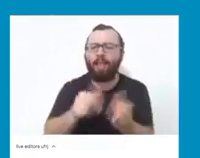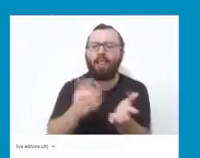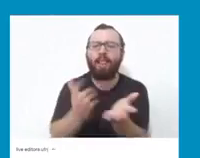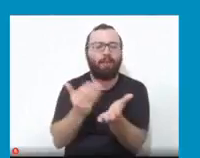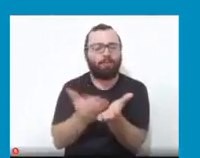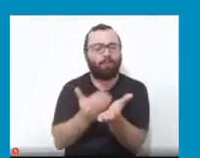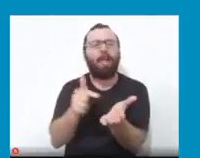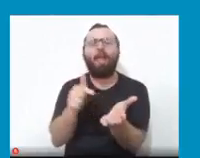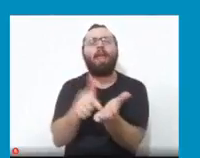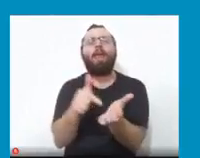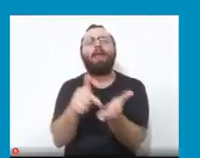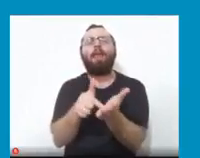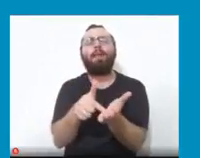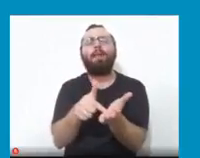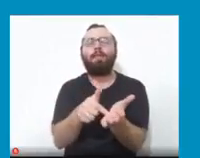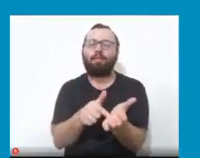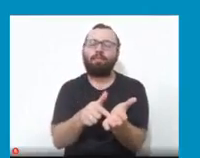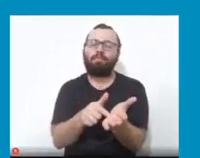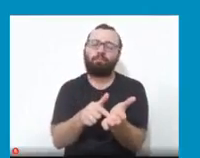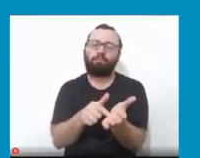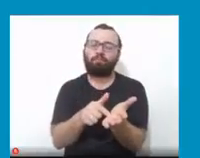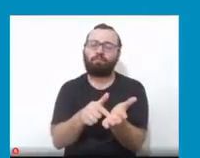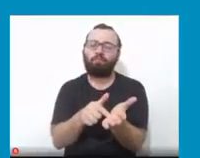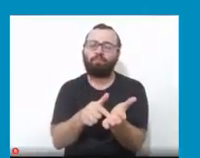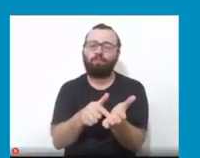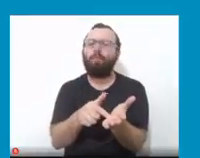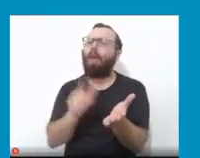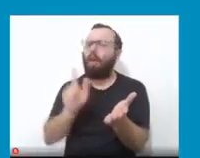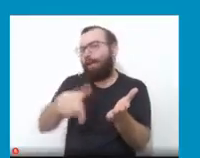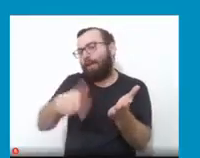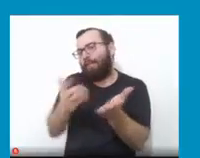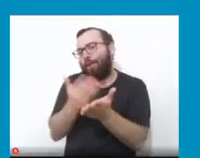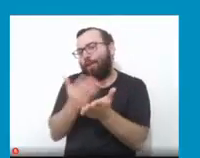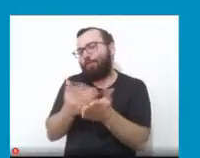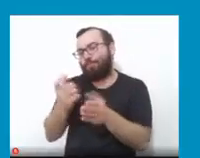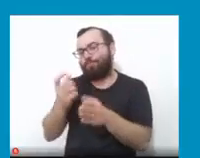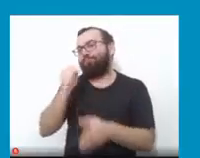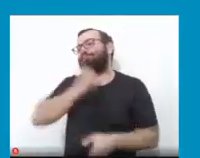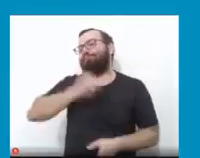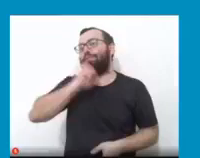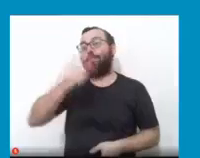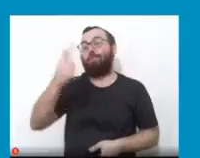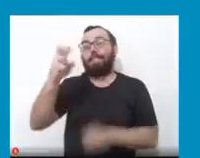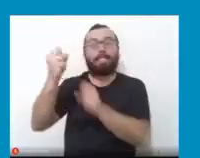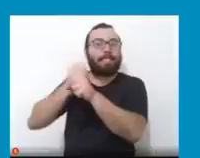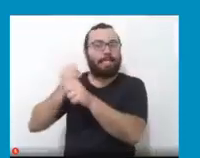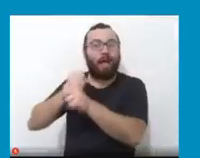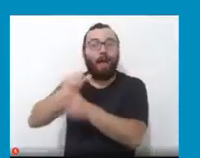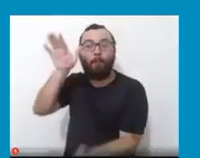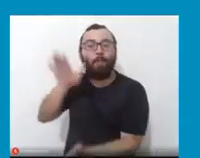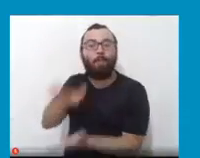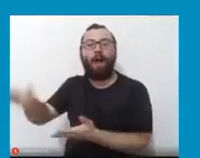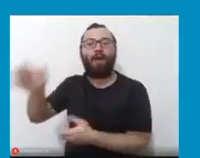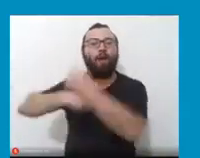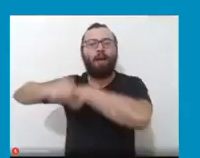ele é um livro, para mim, já é um livro antigo, ele tem 25 anos, ele foi publicado em 95.